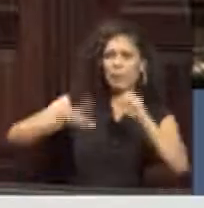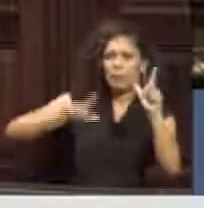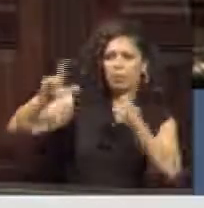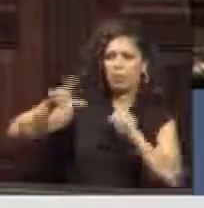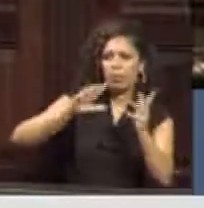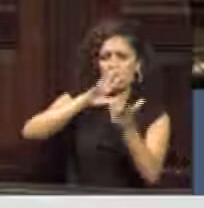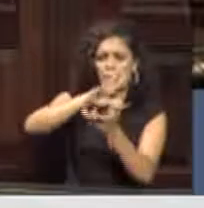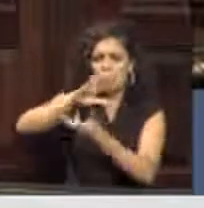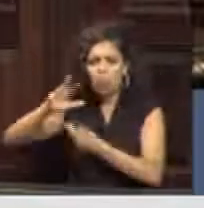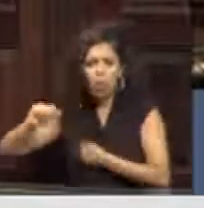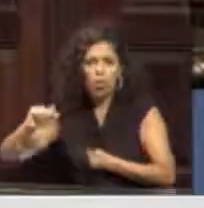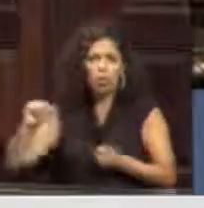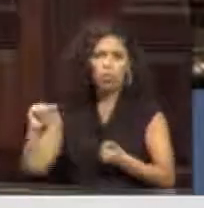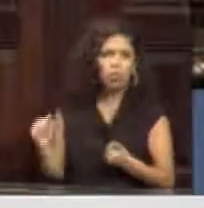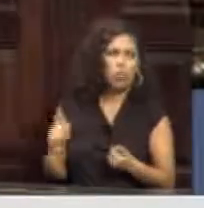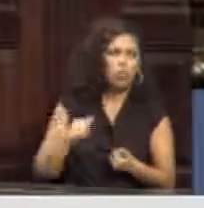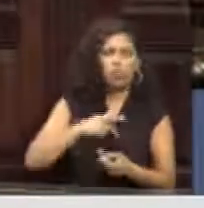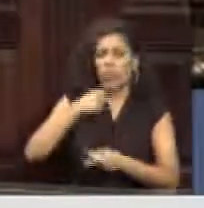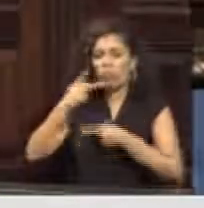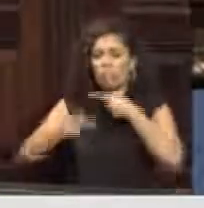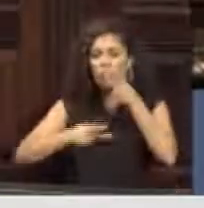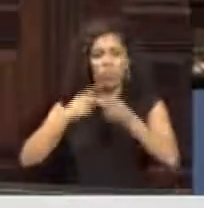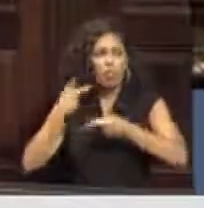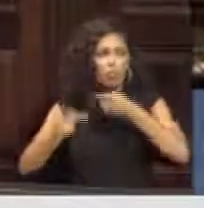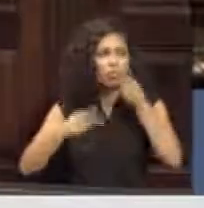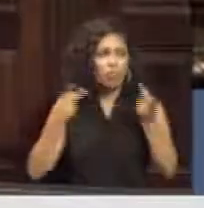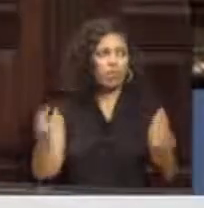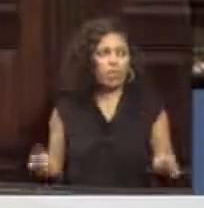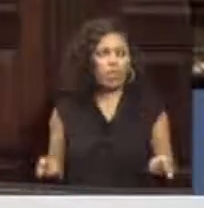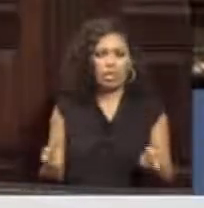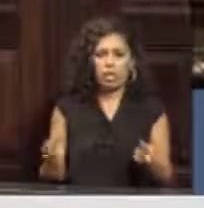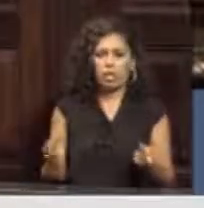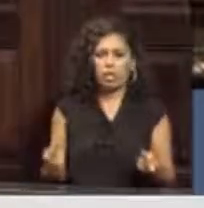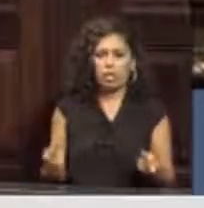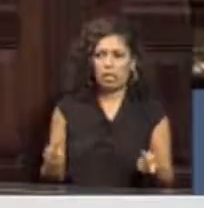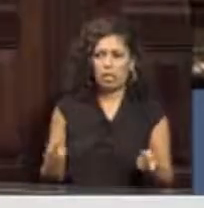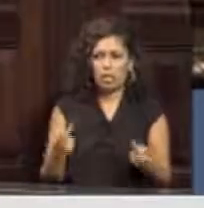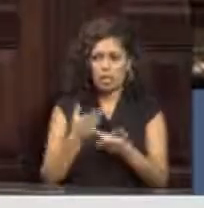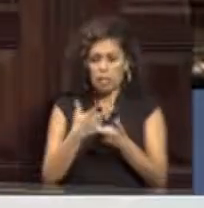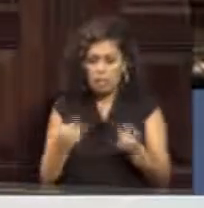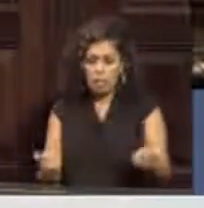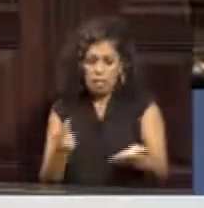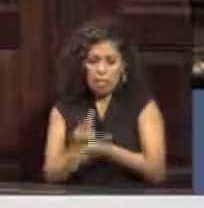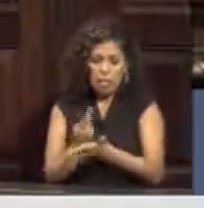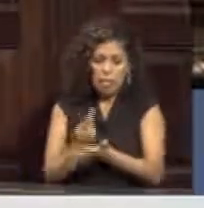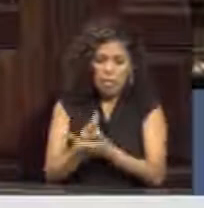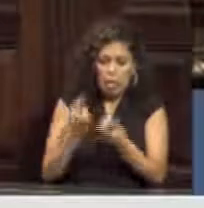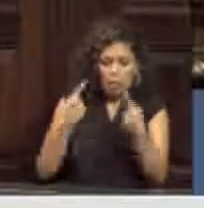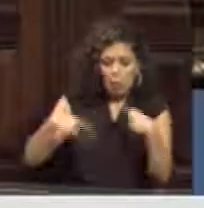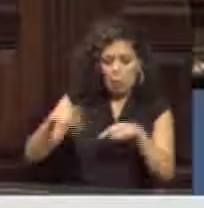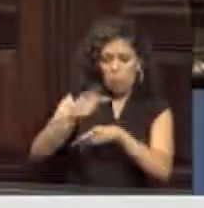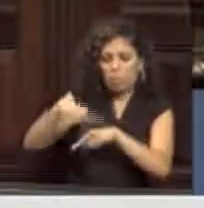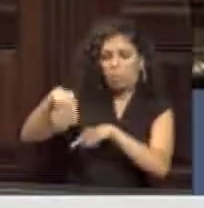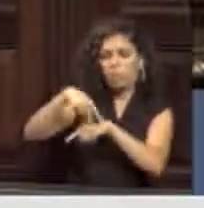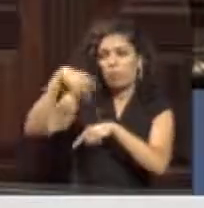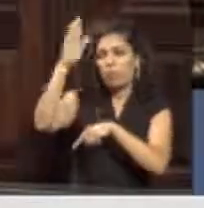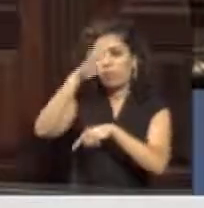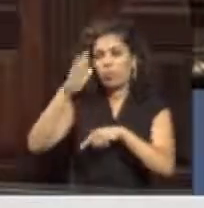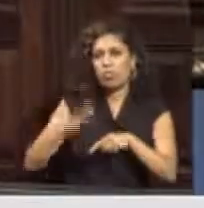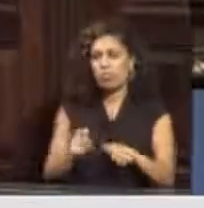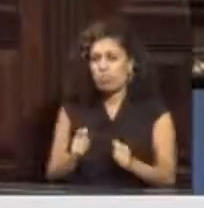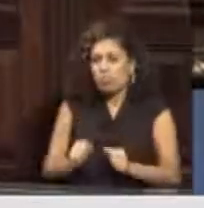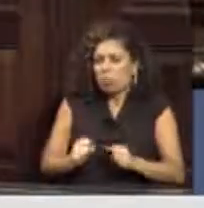fica fazendo esse enorme desserviço à economia brasileira, tentando de